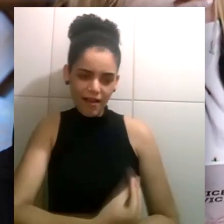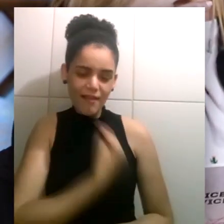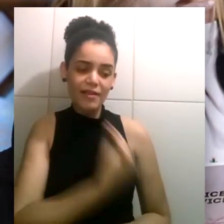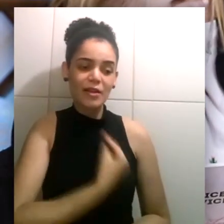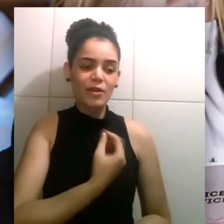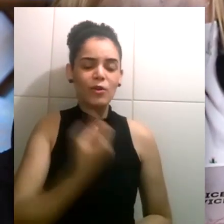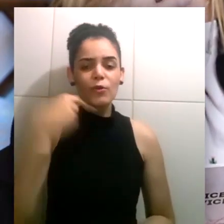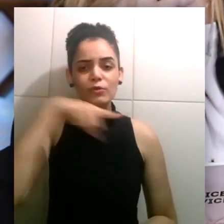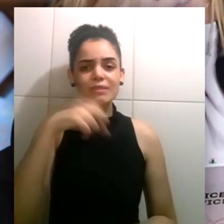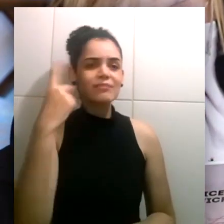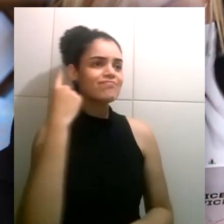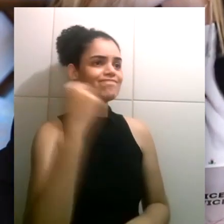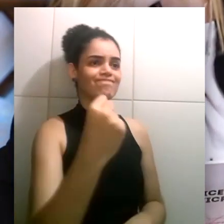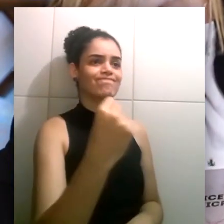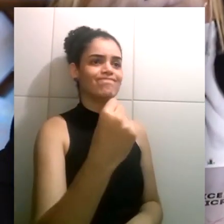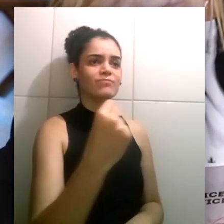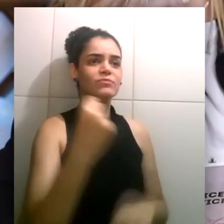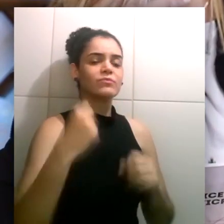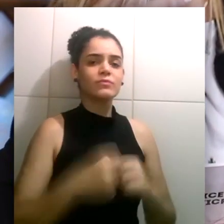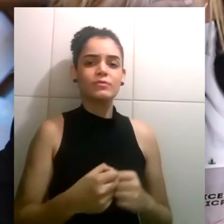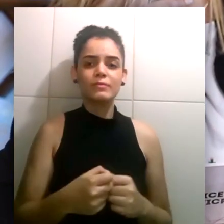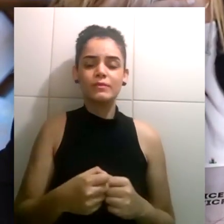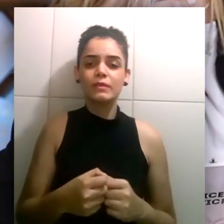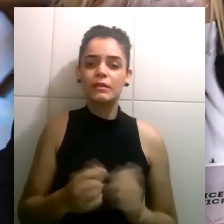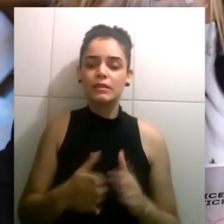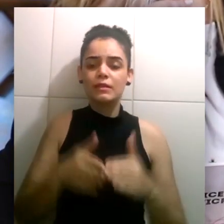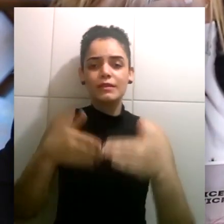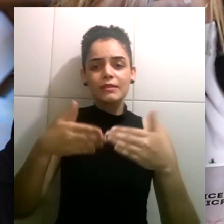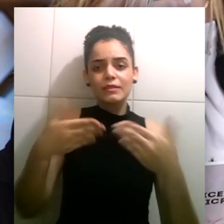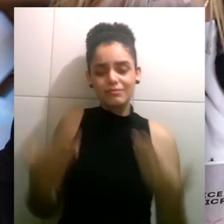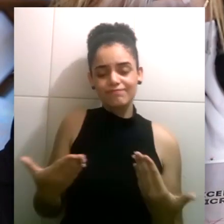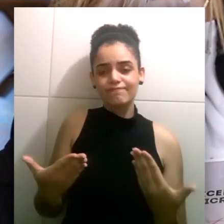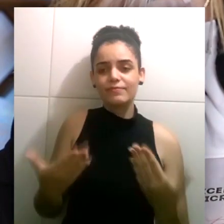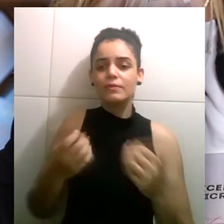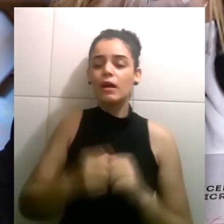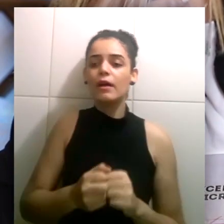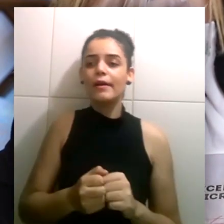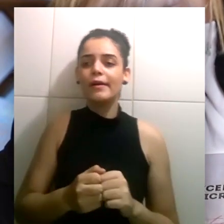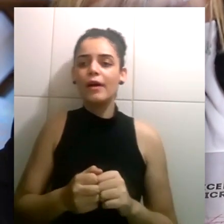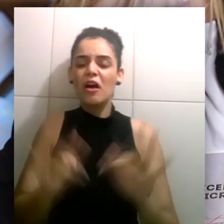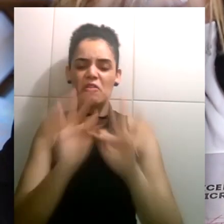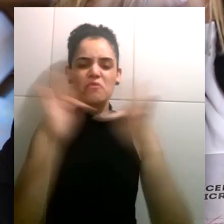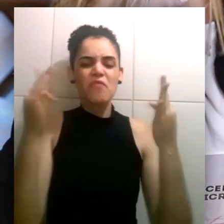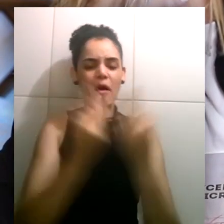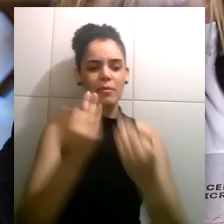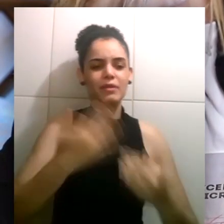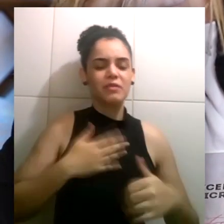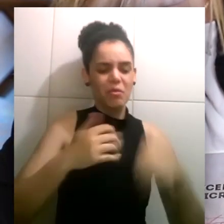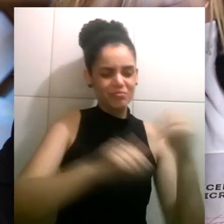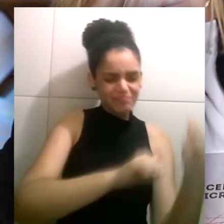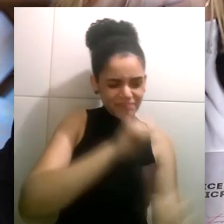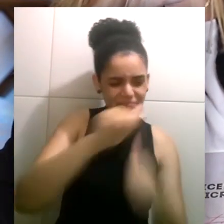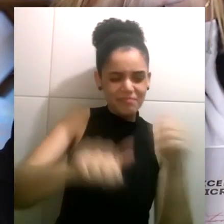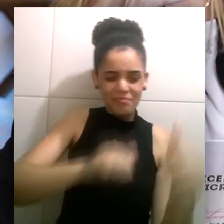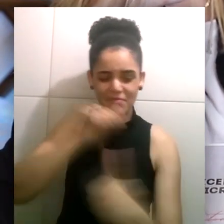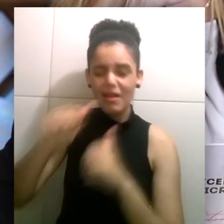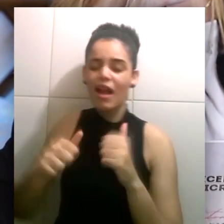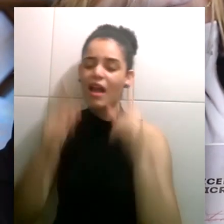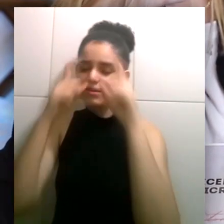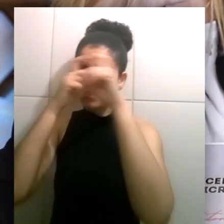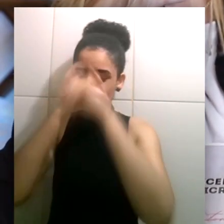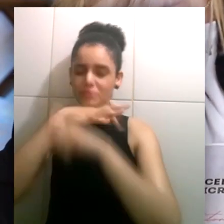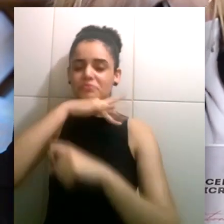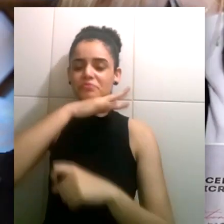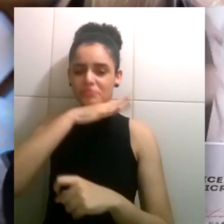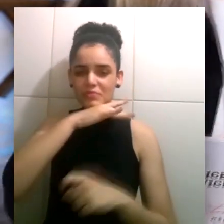sobrevive. Daí você vai embora e, tipo assim, parece que rasgou o coração. E realmente, todas as vezes que a minha família mudava, pra mim era um